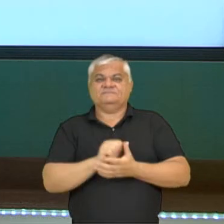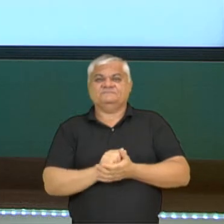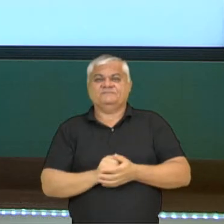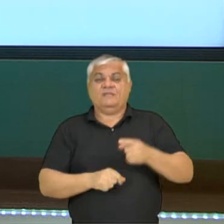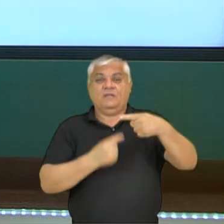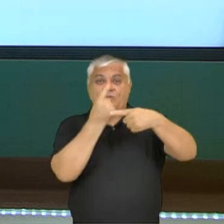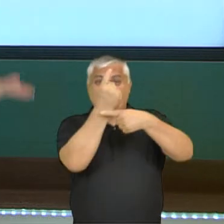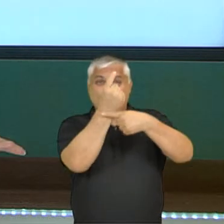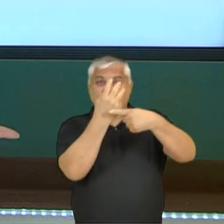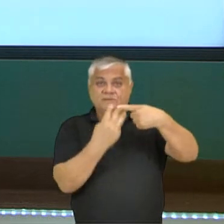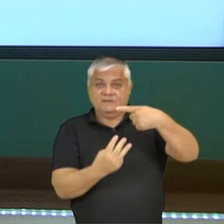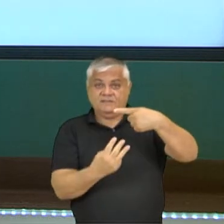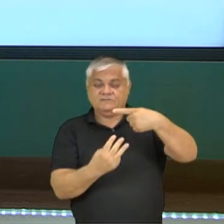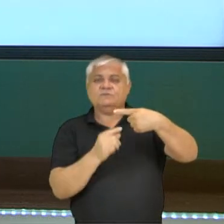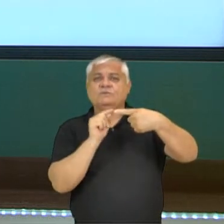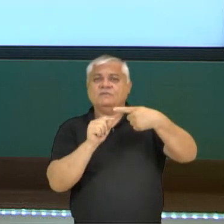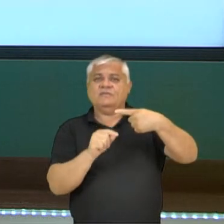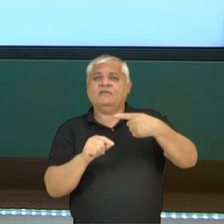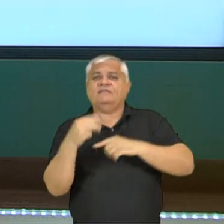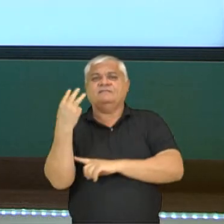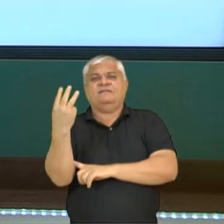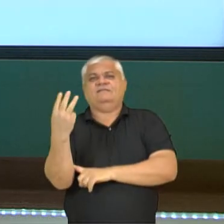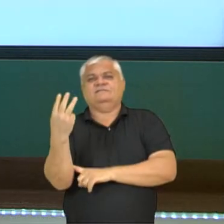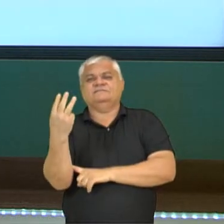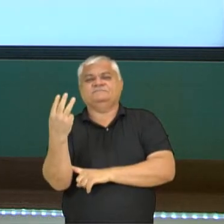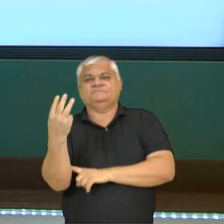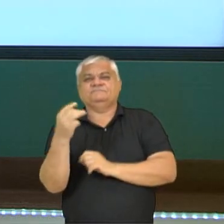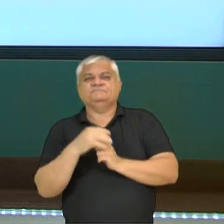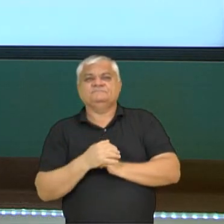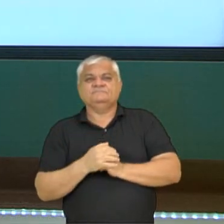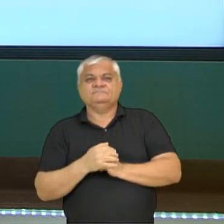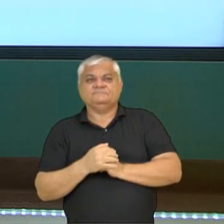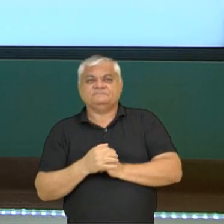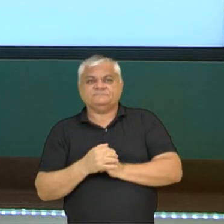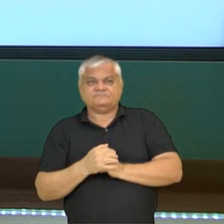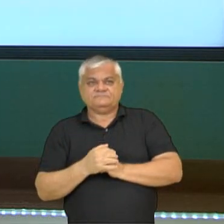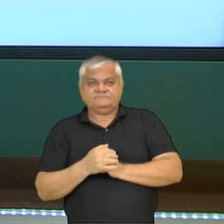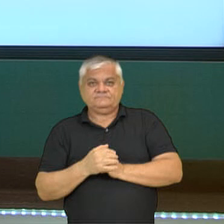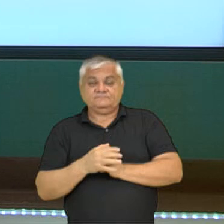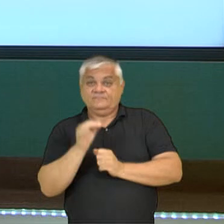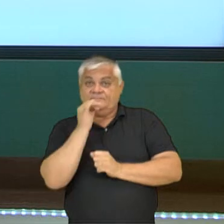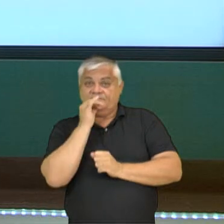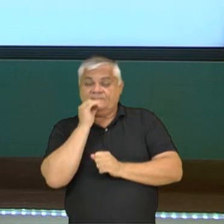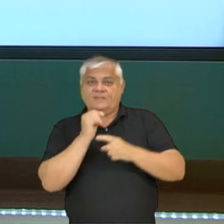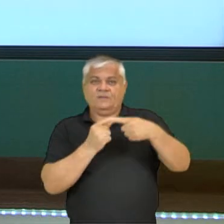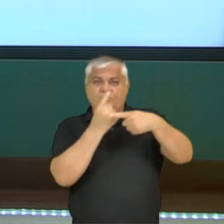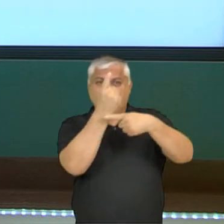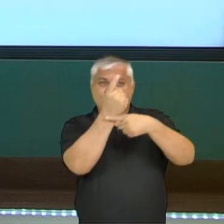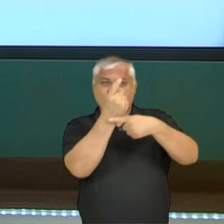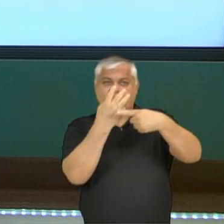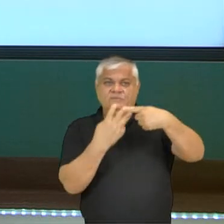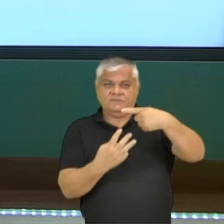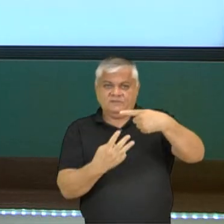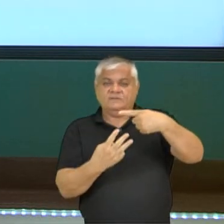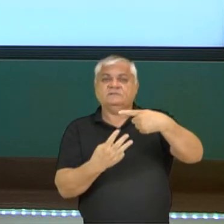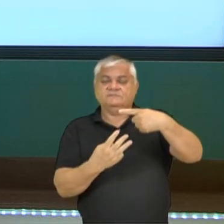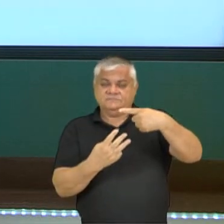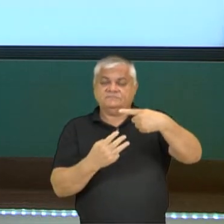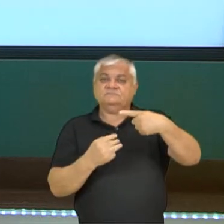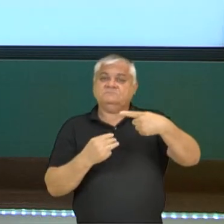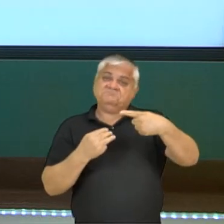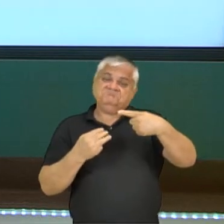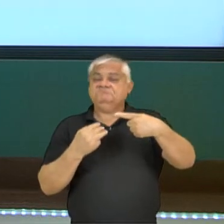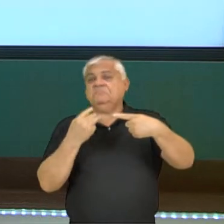1/3, o inverso de 1/3 é 3. Por quê? Se eu for fazer o inverso de 1/3, é 3 sobre